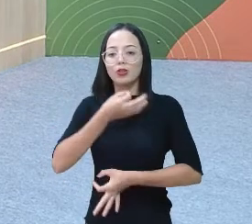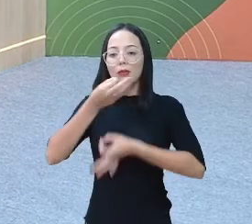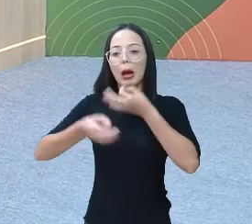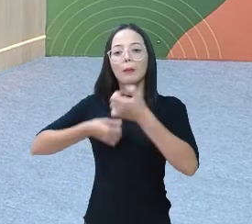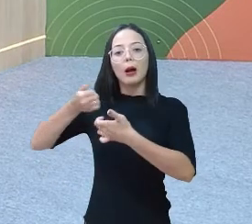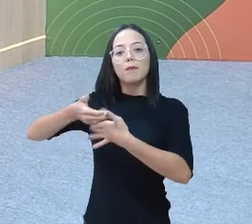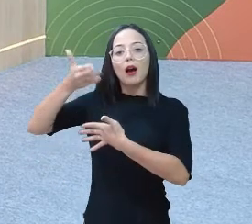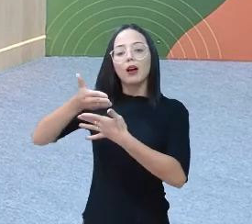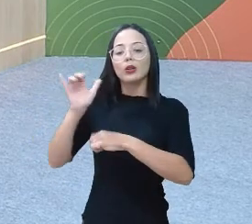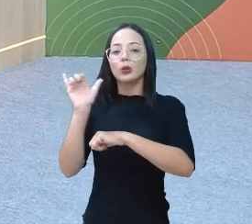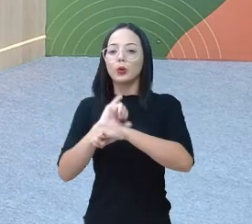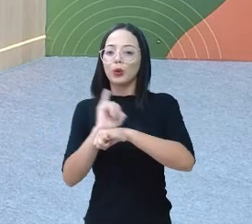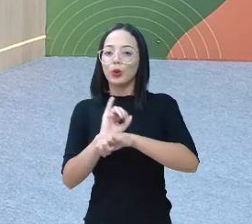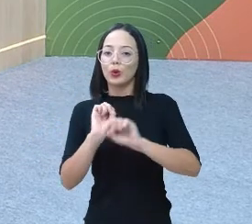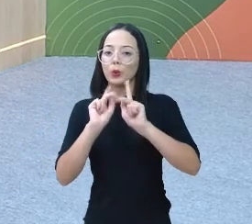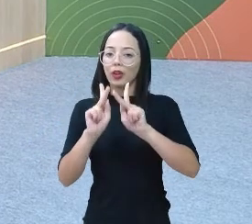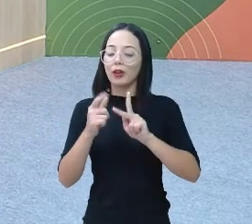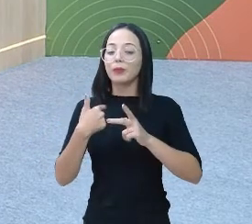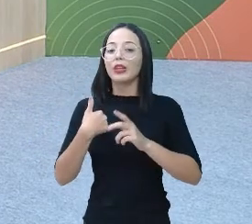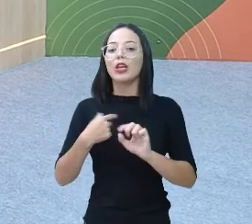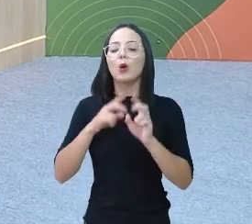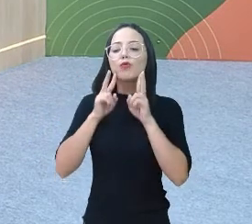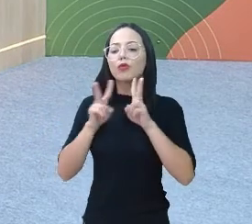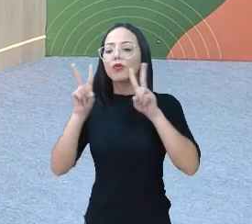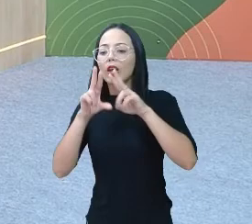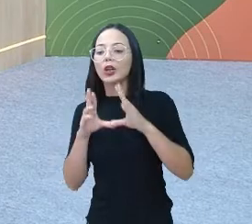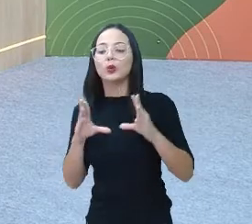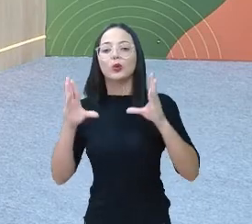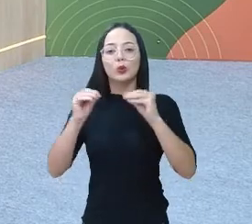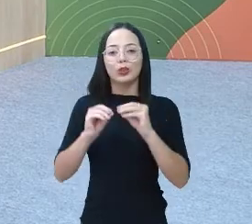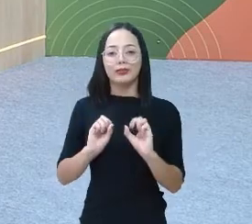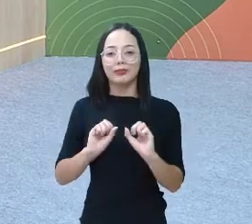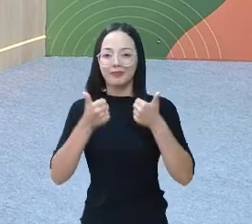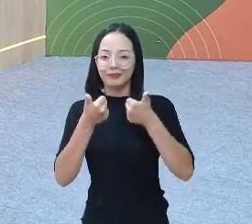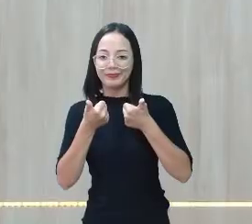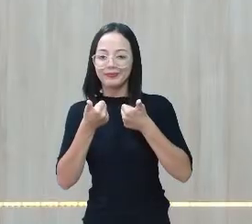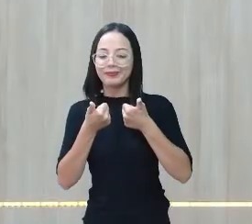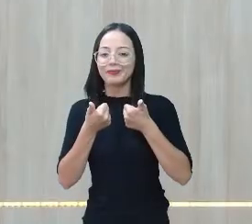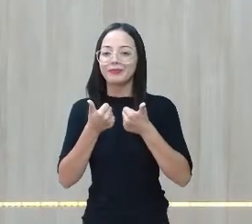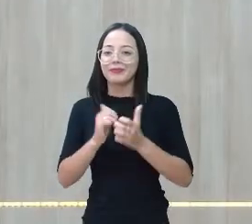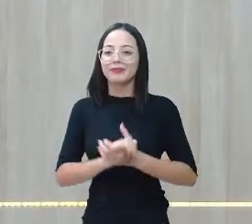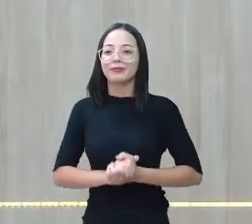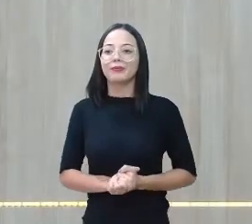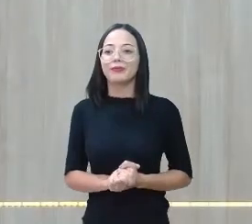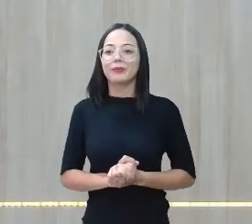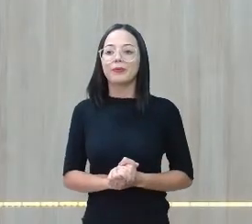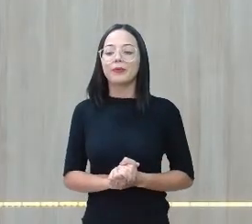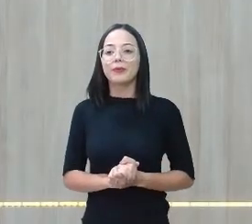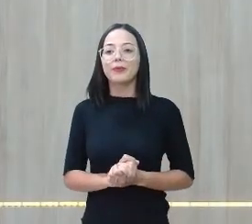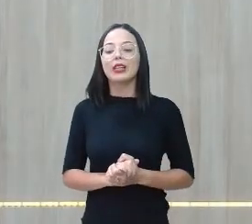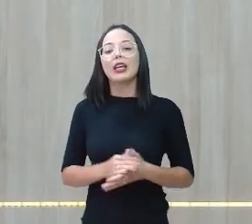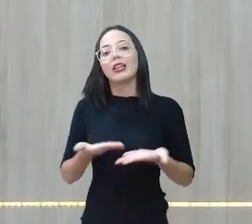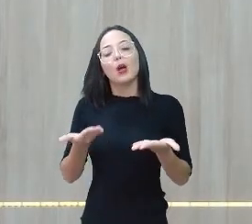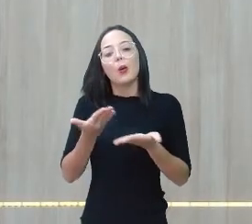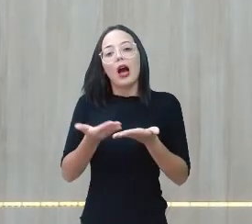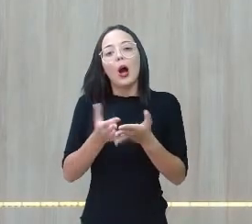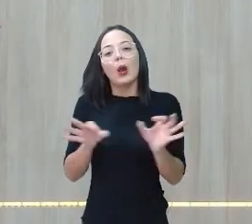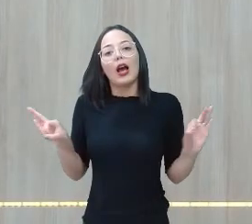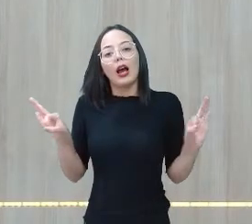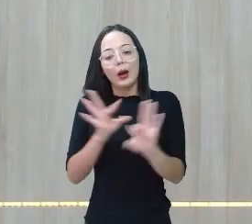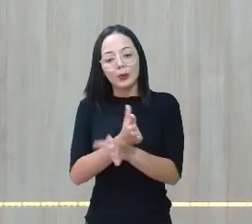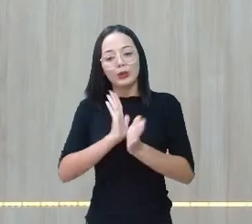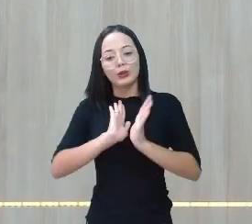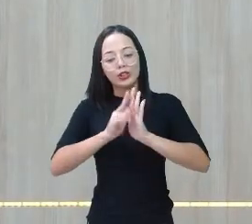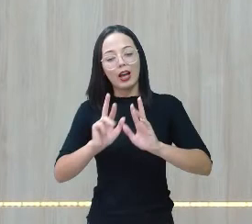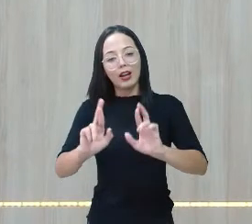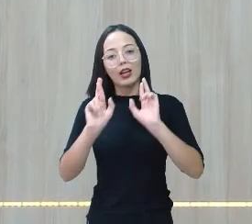lá no canal do YouTube e eu vou checar tudinho e conferir, tá certo? Minha gente, a nossa aula está chegando ao